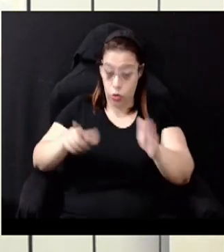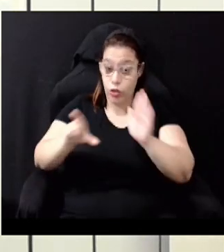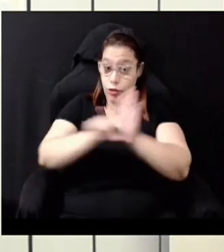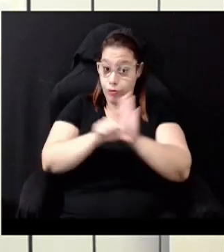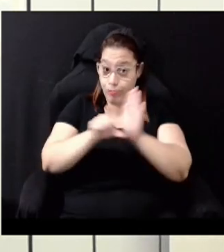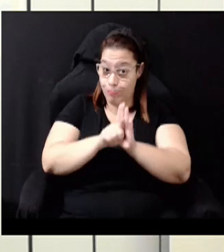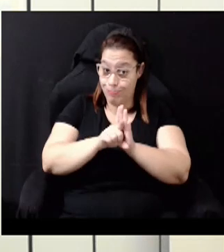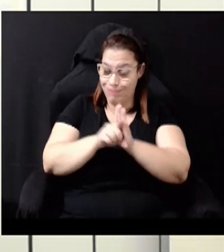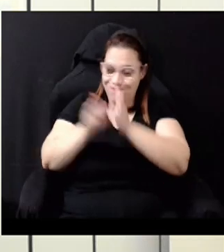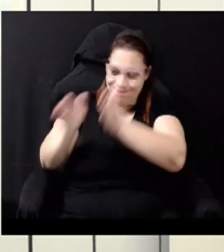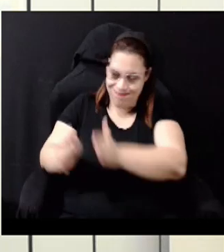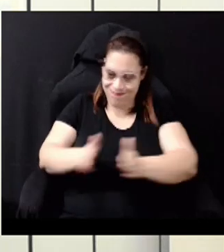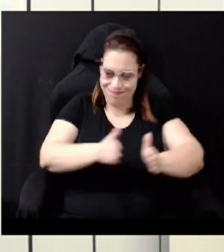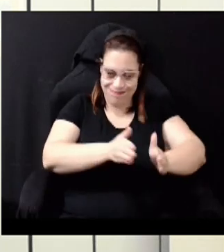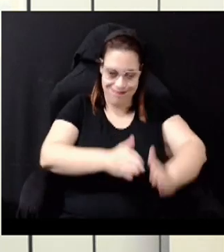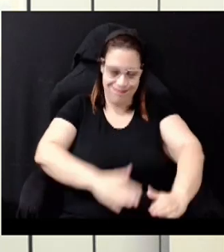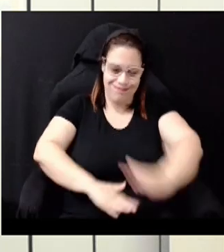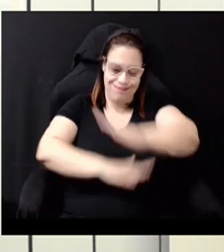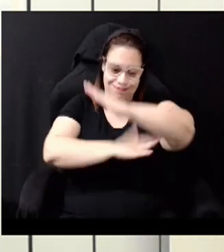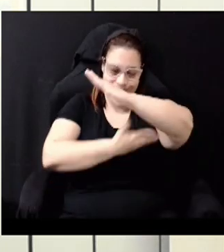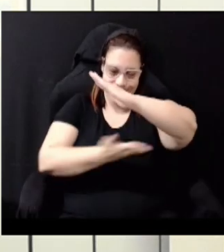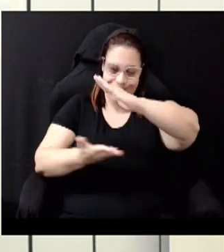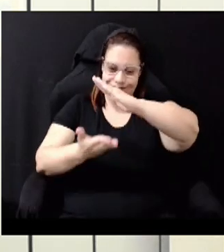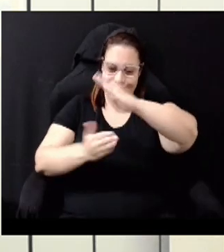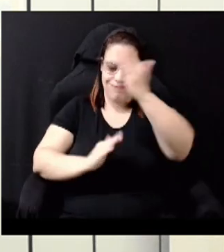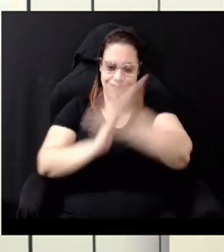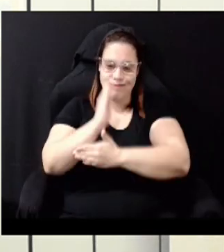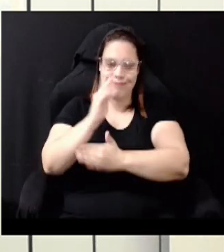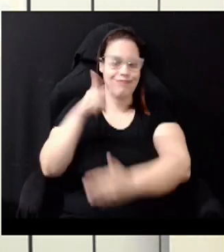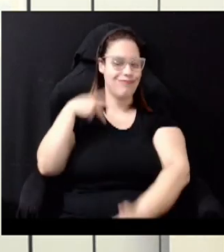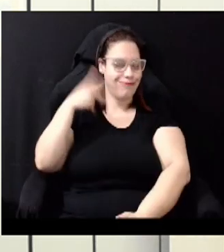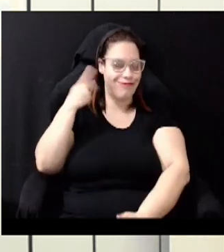pela Câmara e foi aprovada pelos vereadores.